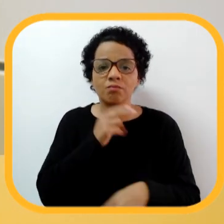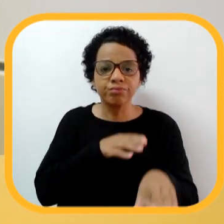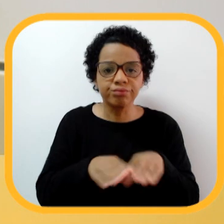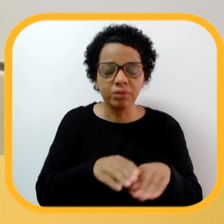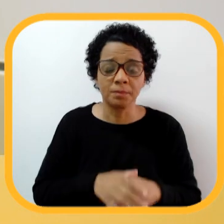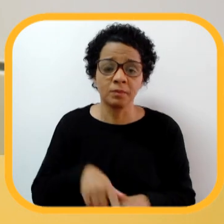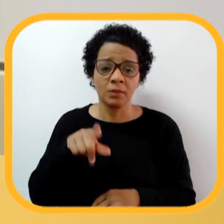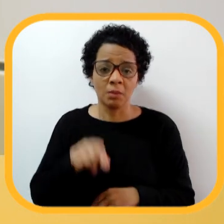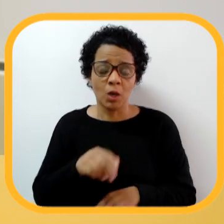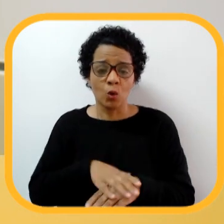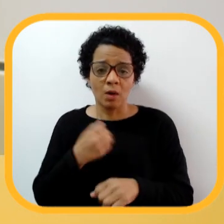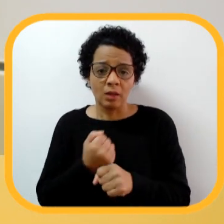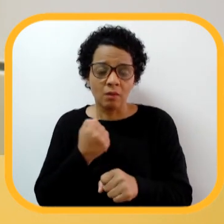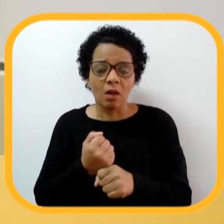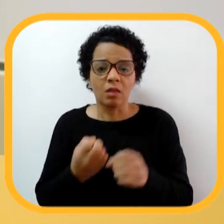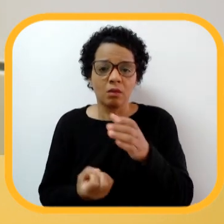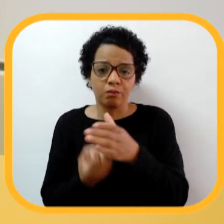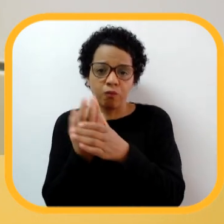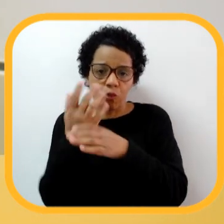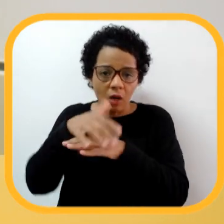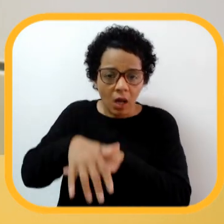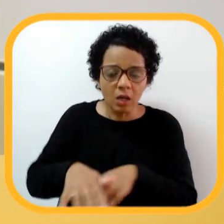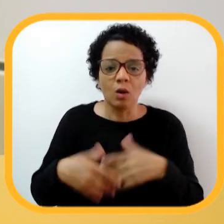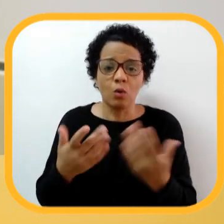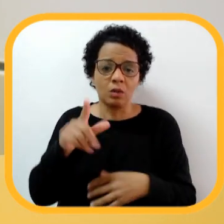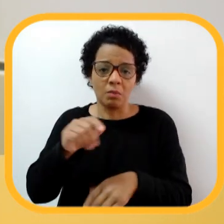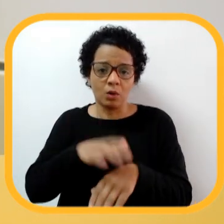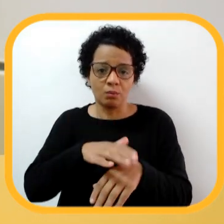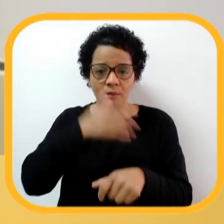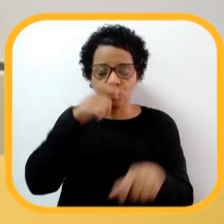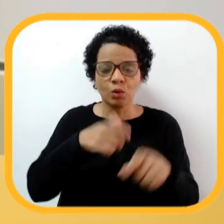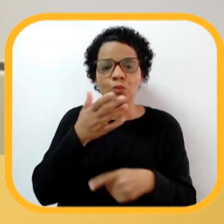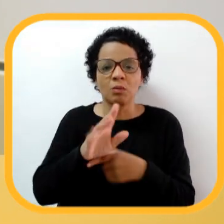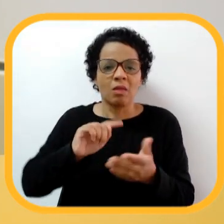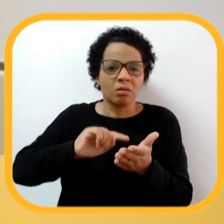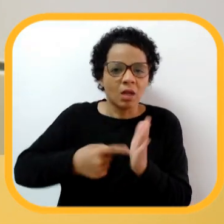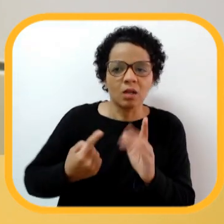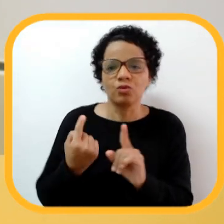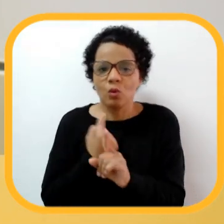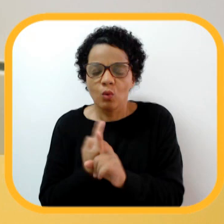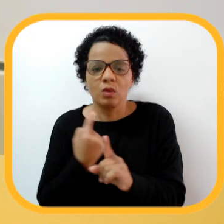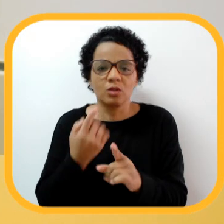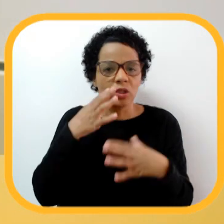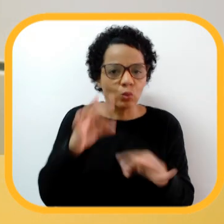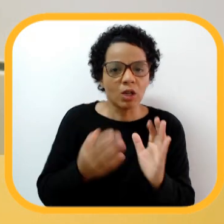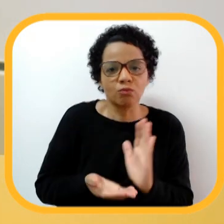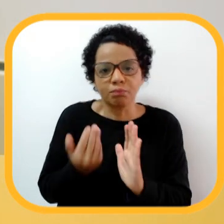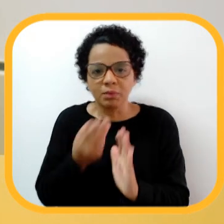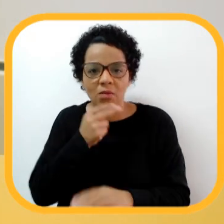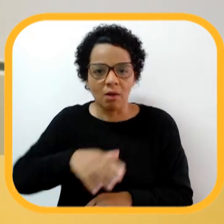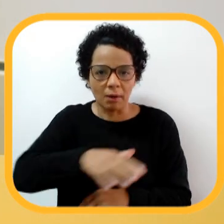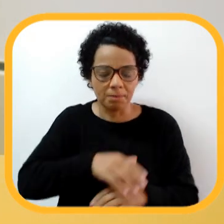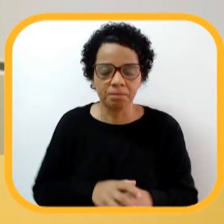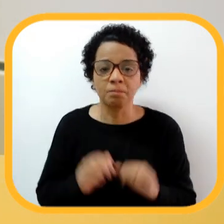tremor. Também podem ser causados por atividade vulcânica ou também por ação humana, como testes nucleares e extração de recursos